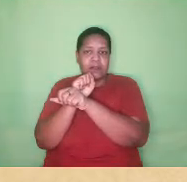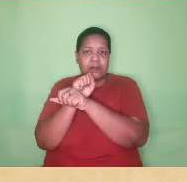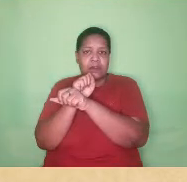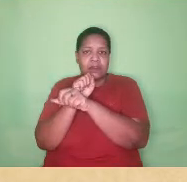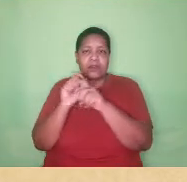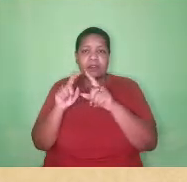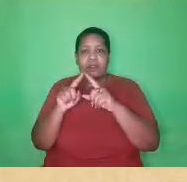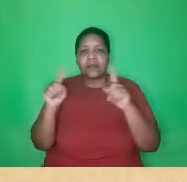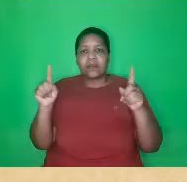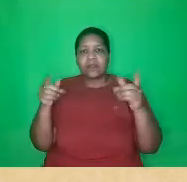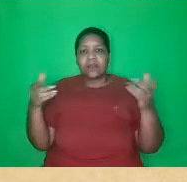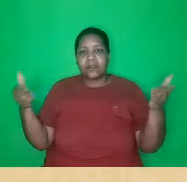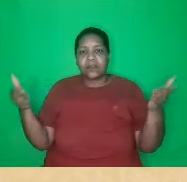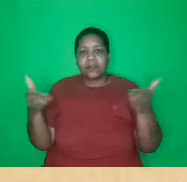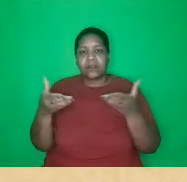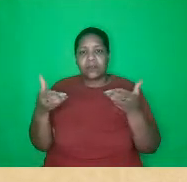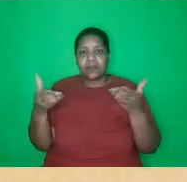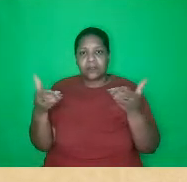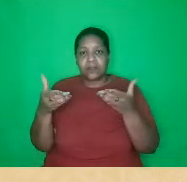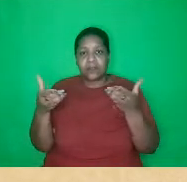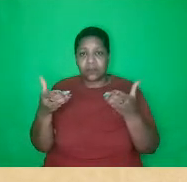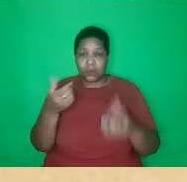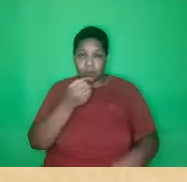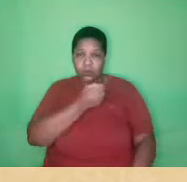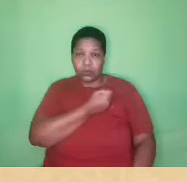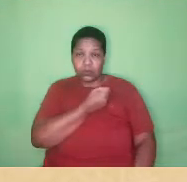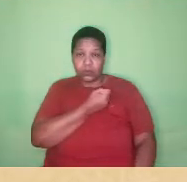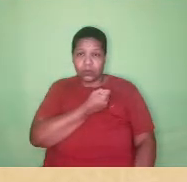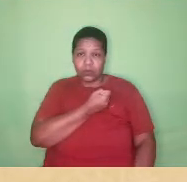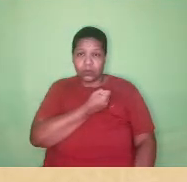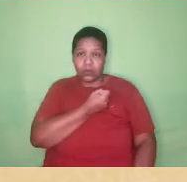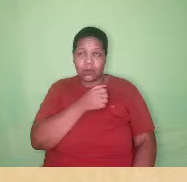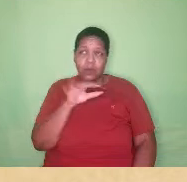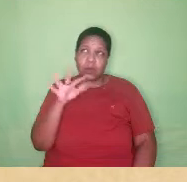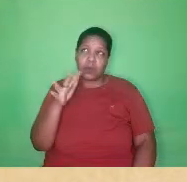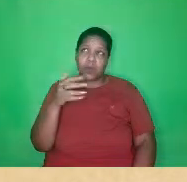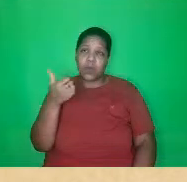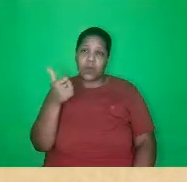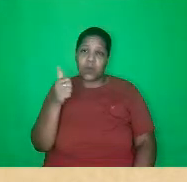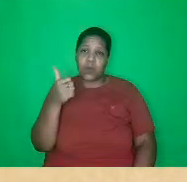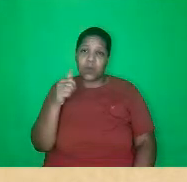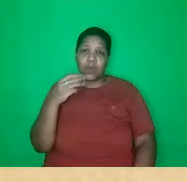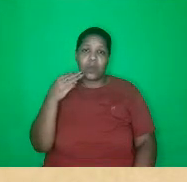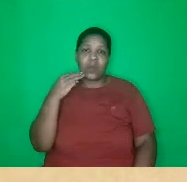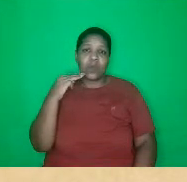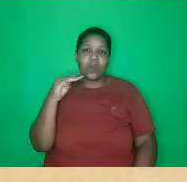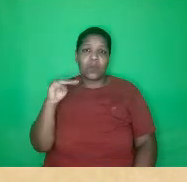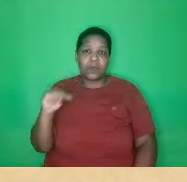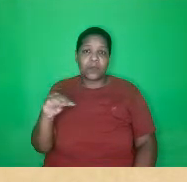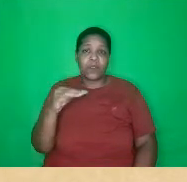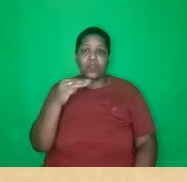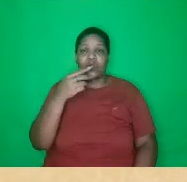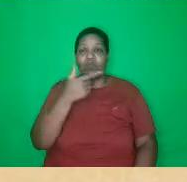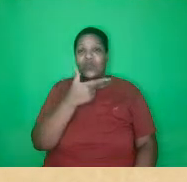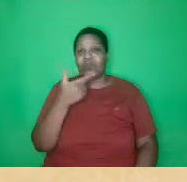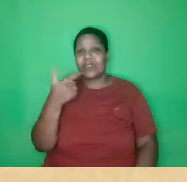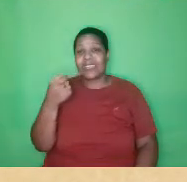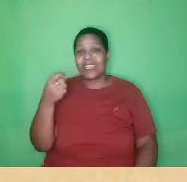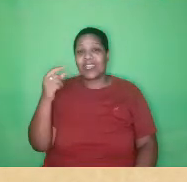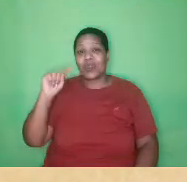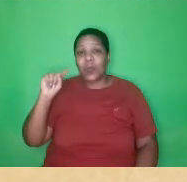né, é de em torno de 11 milhões e 200 mil